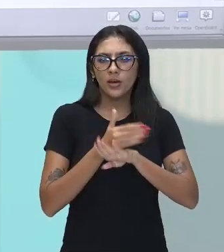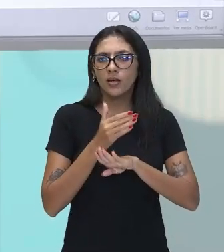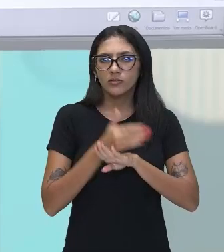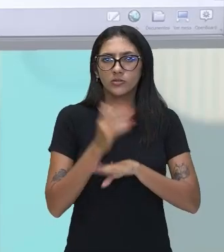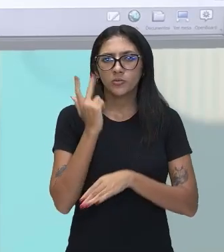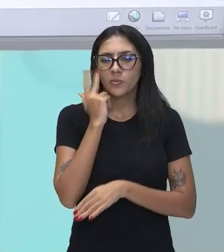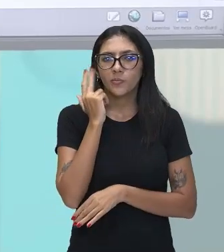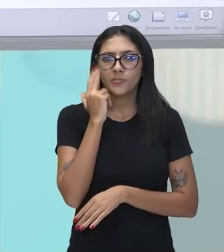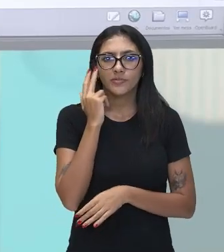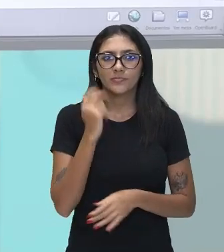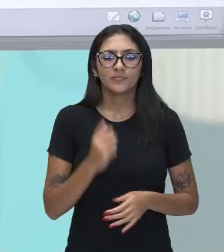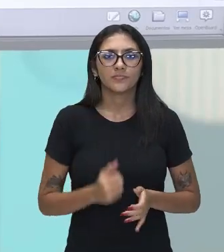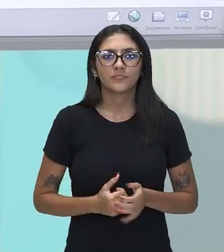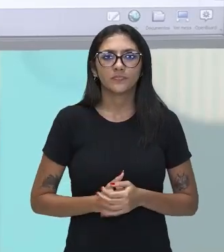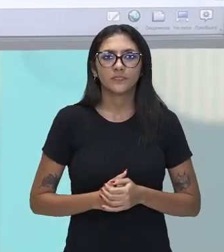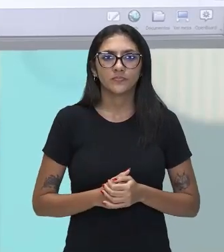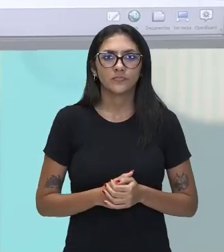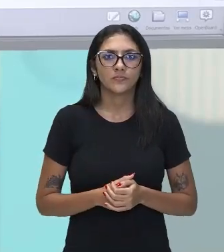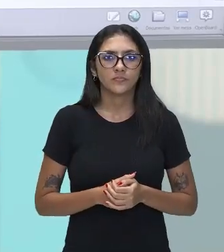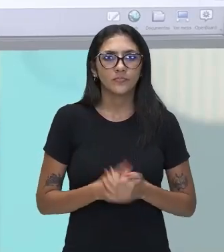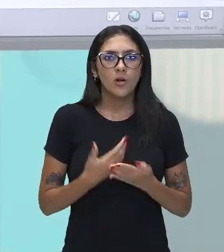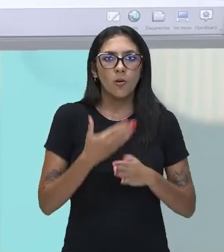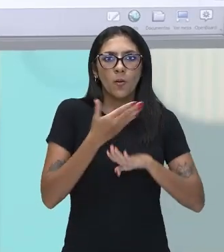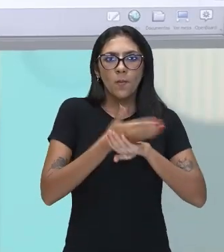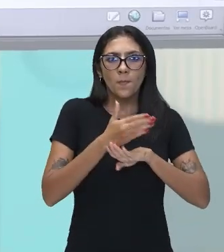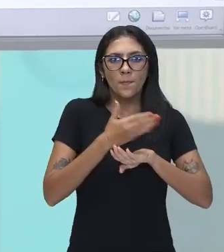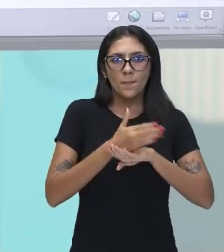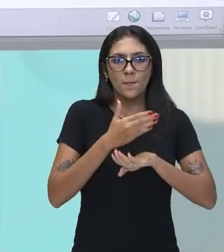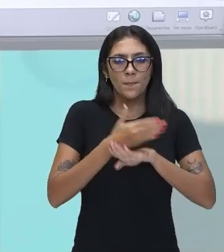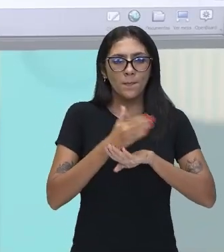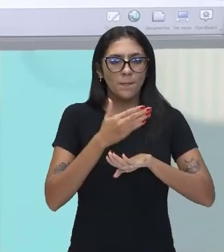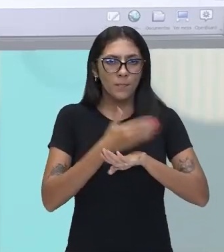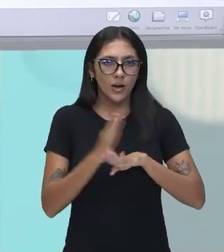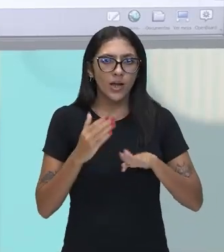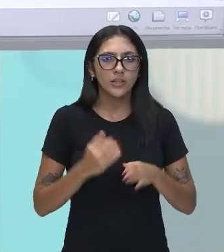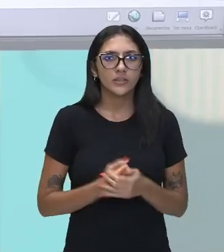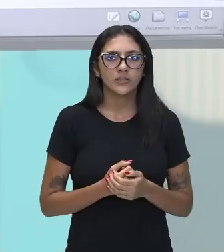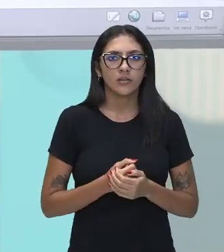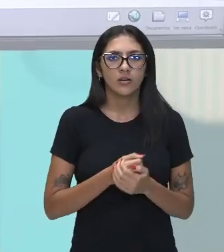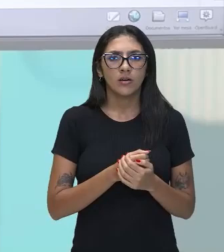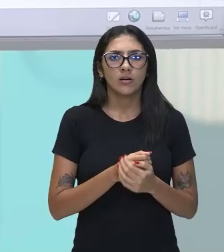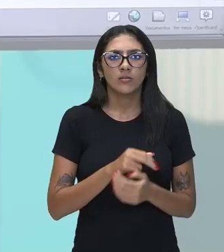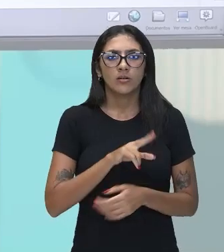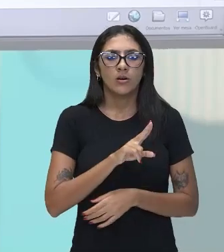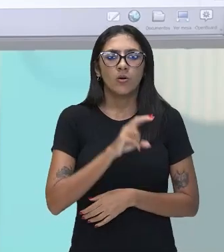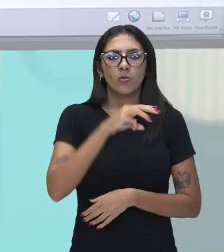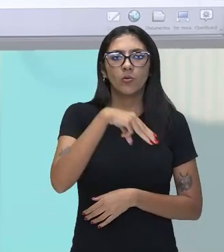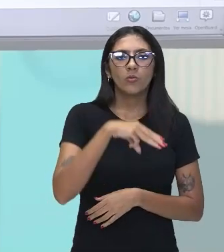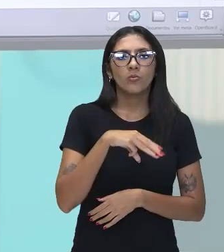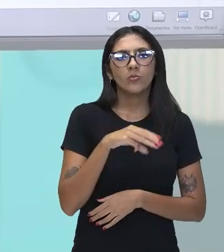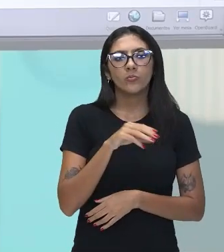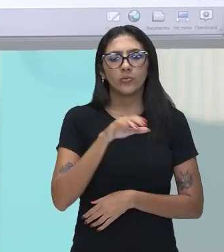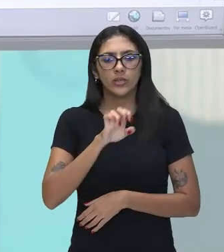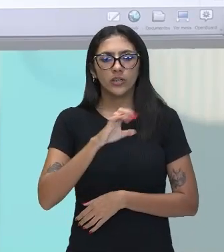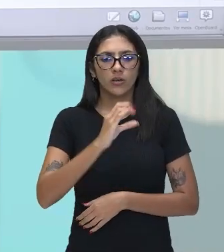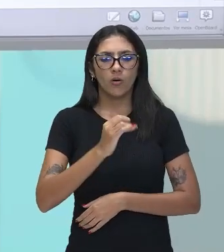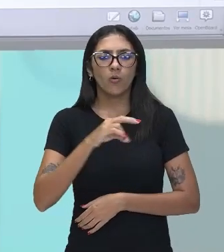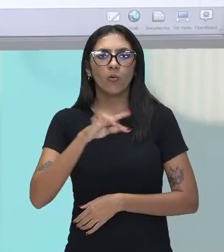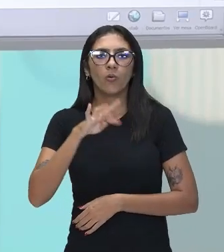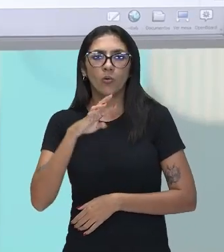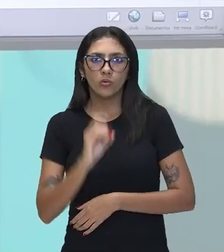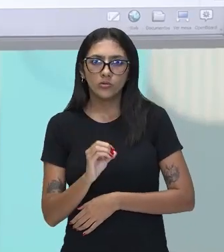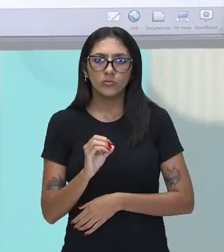Então, com as expressões um e outro, nenhum nem outro, e que você utiliza muito no dia a dia, o